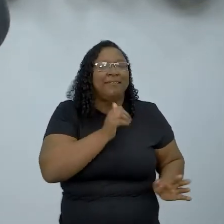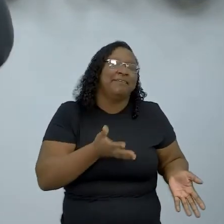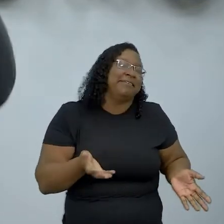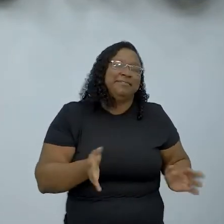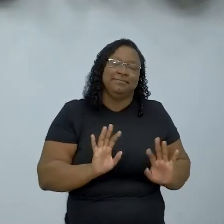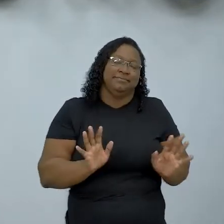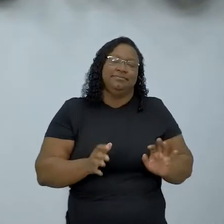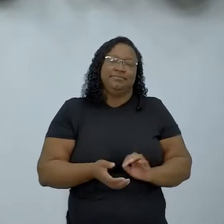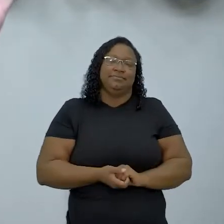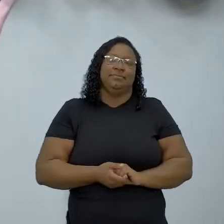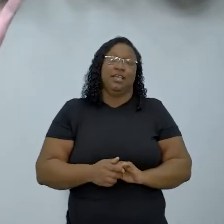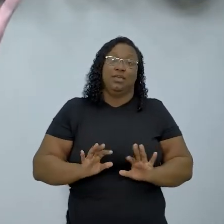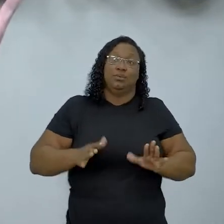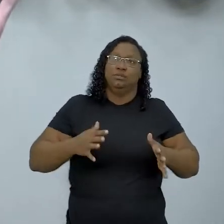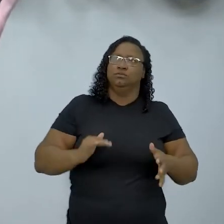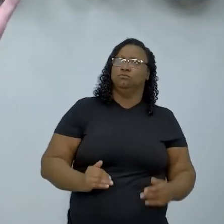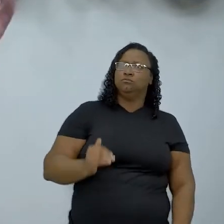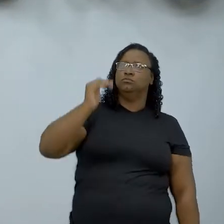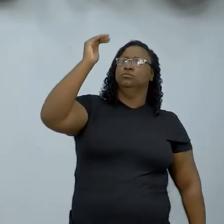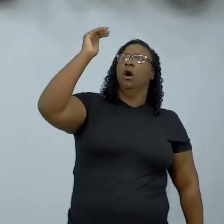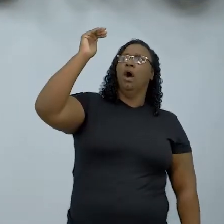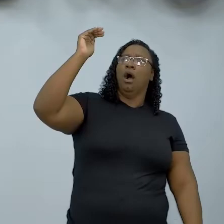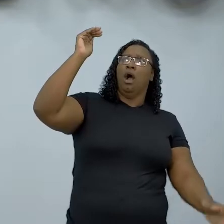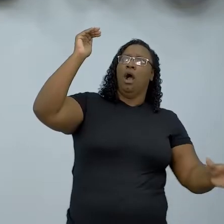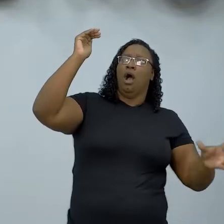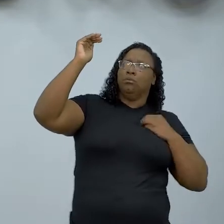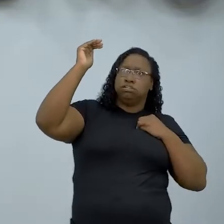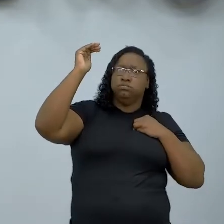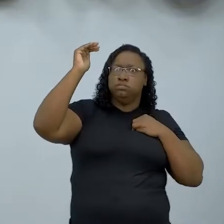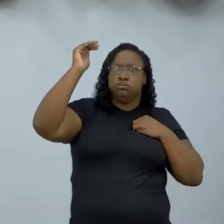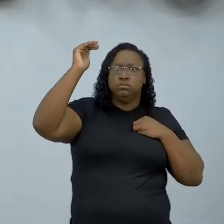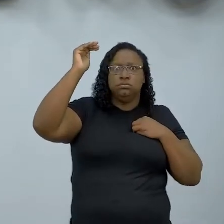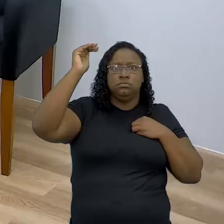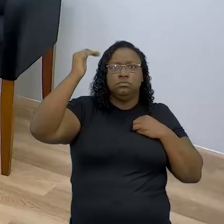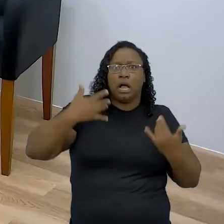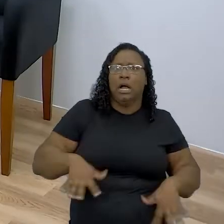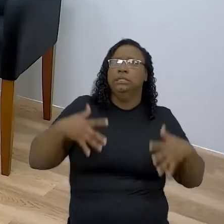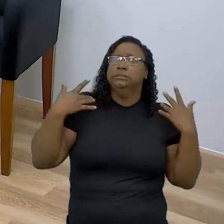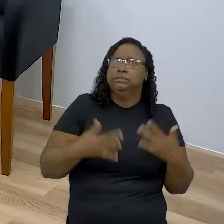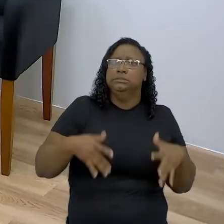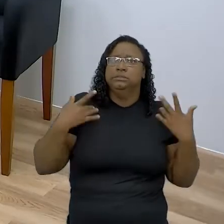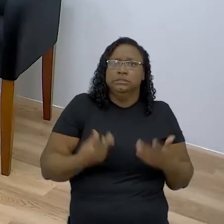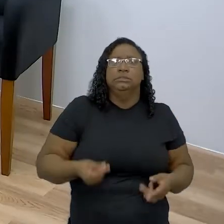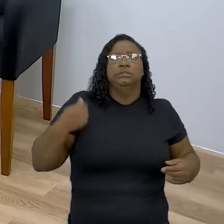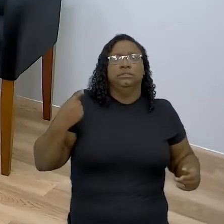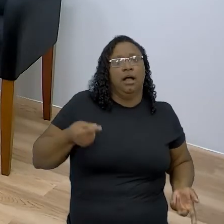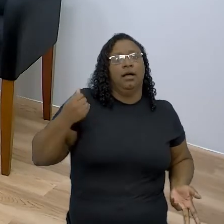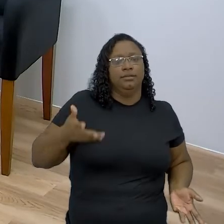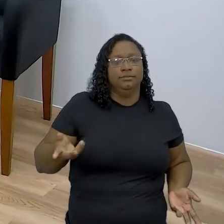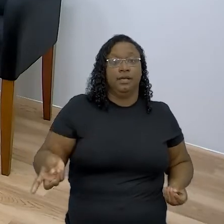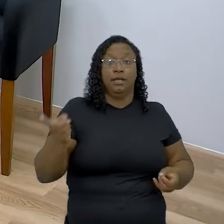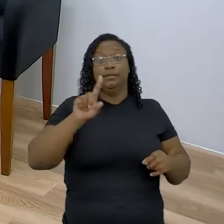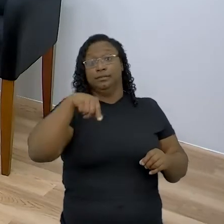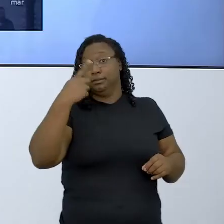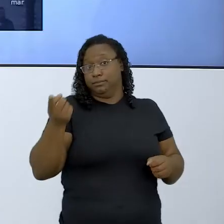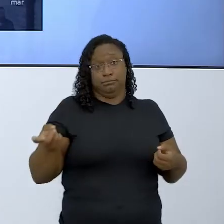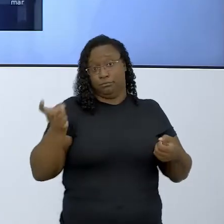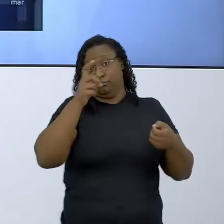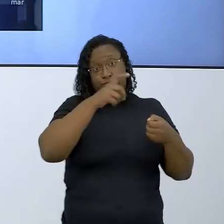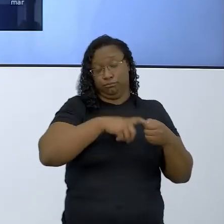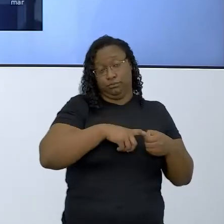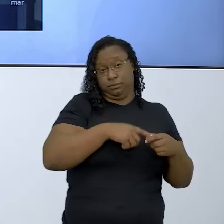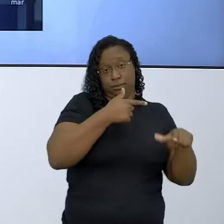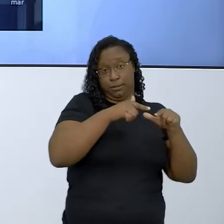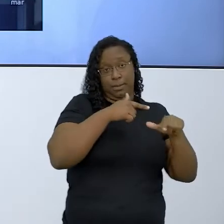subiu isso. Muito. Aí quando subiu muito, se apavorou, né? É, aí voltou. Mas eu acredito que esse final ela deve ter voltado a trabalhar, não ter ficado mais ninguém na casa